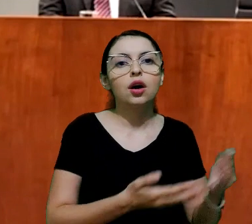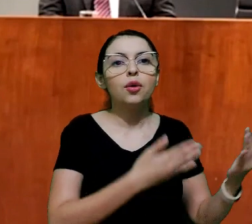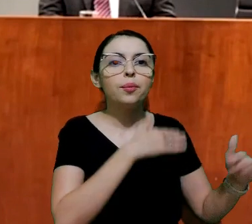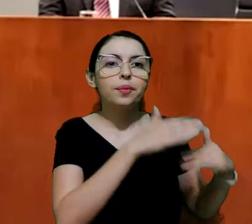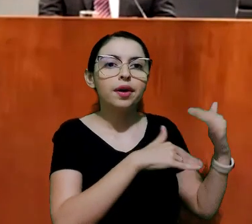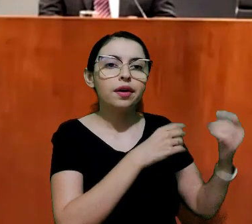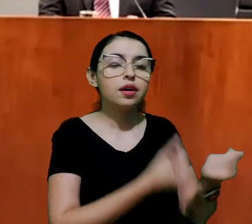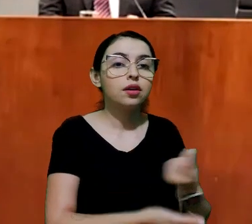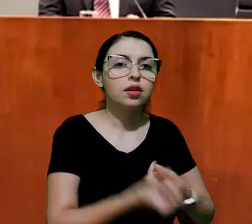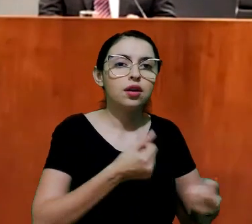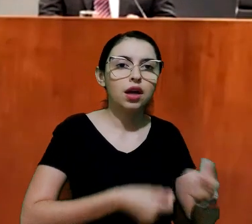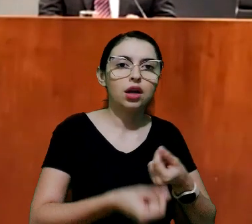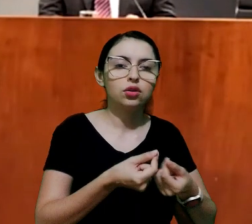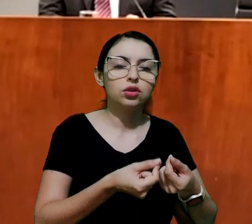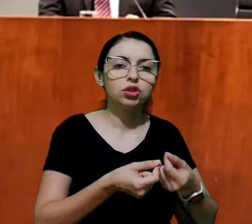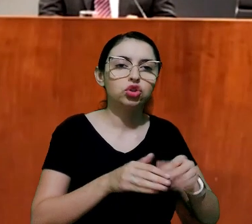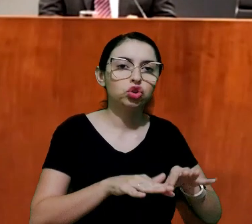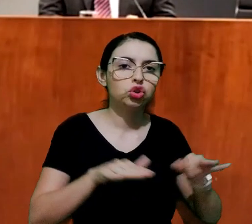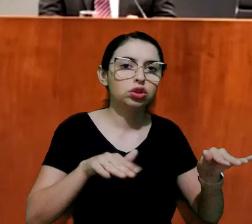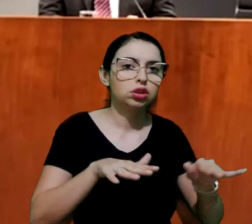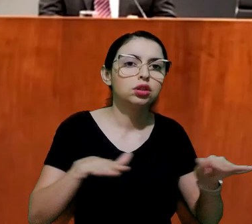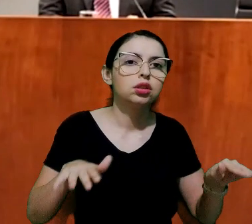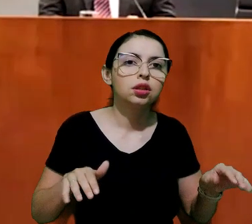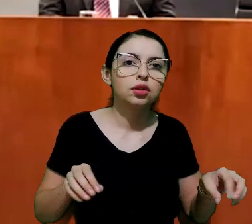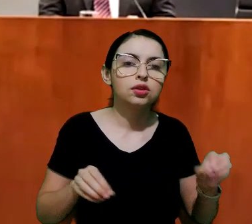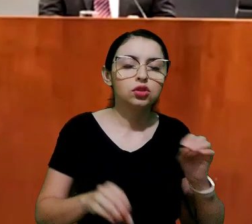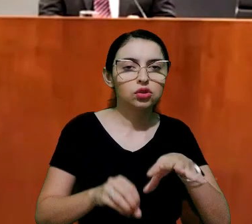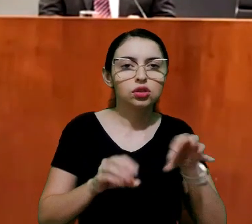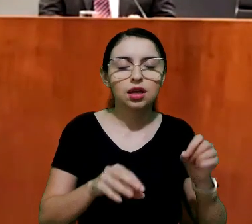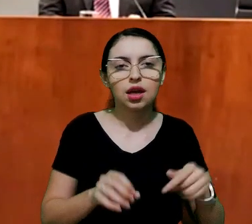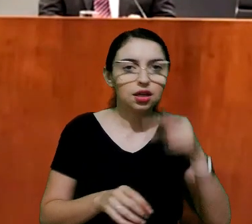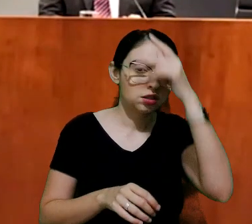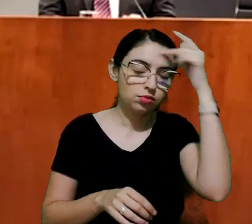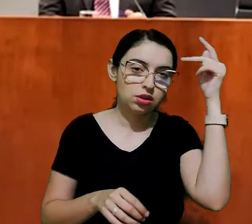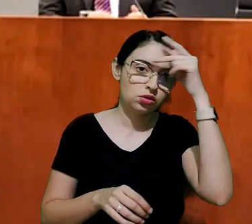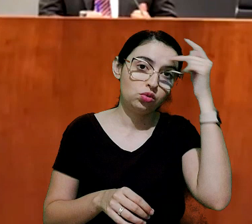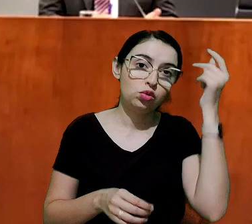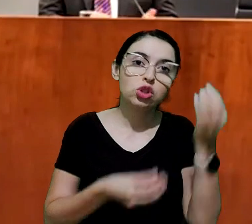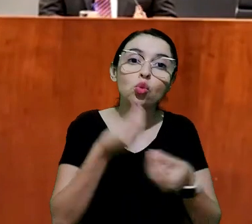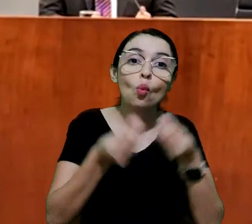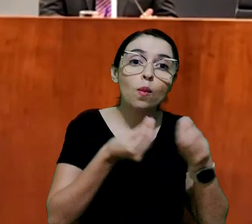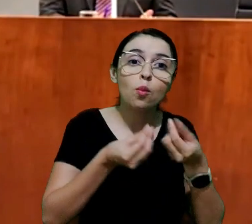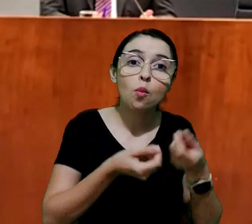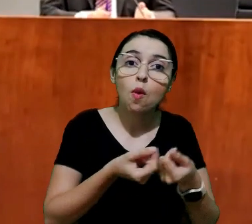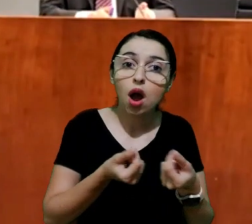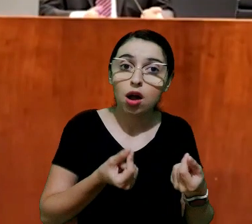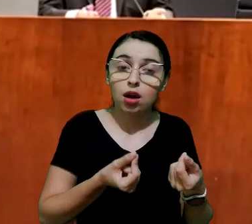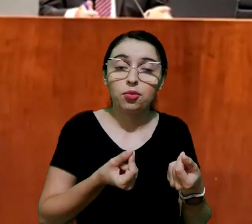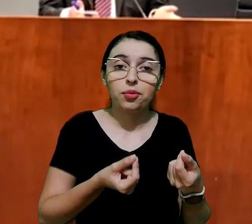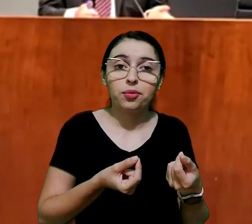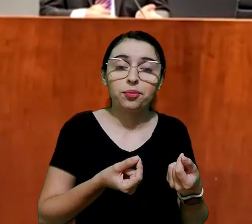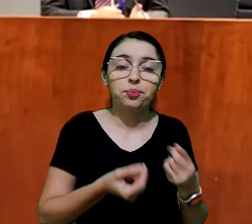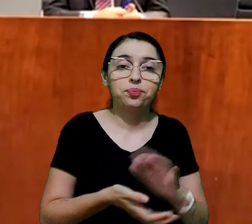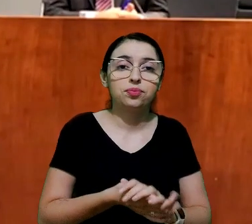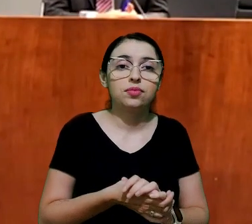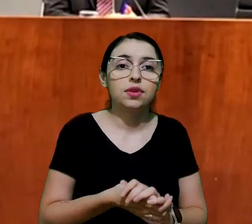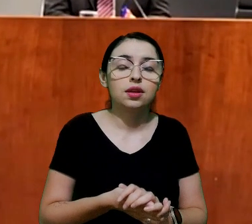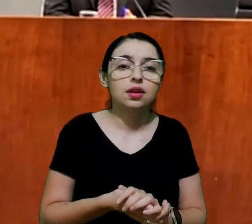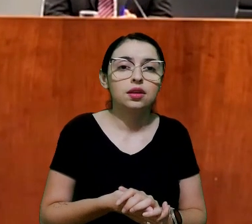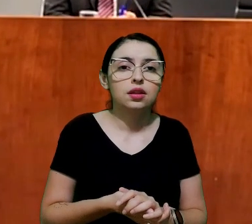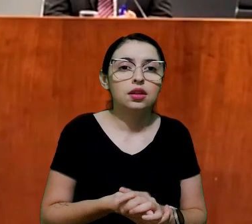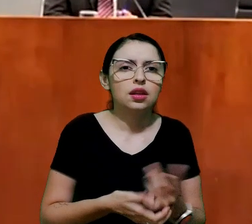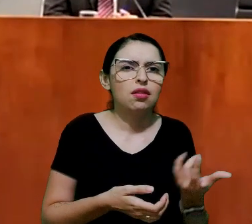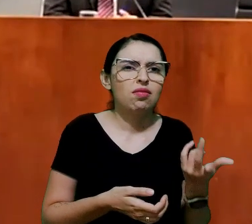à distribuição do patrimônio e aos quinhões destinados a cada um. Né? A única forma, atualmente, se você não quer